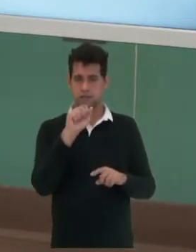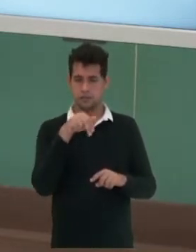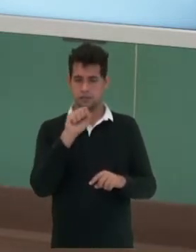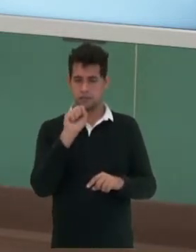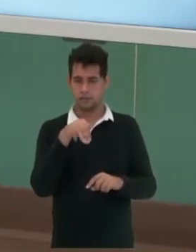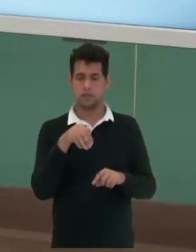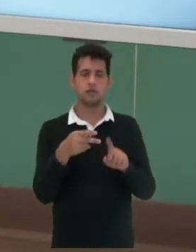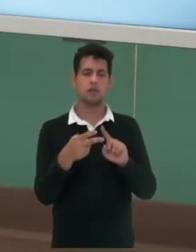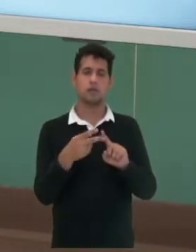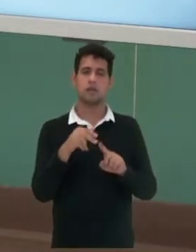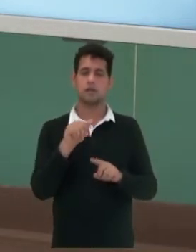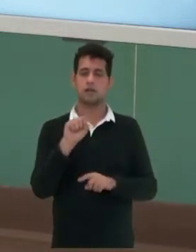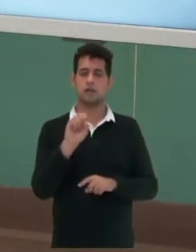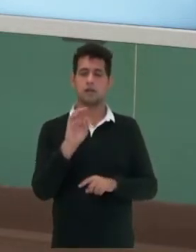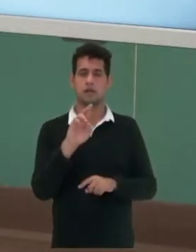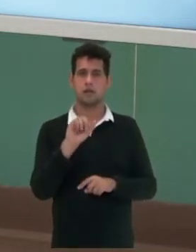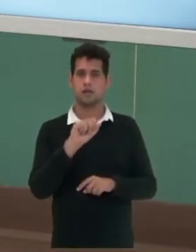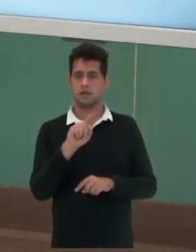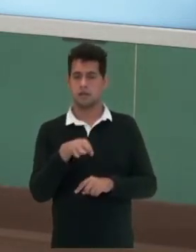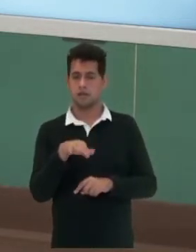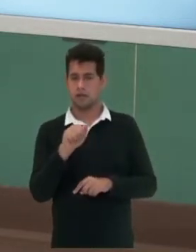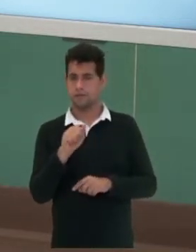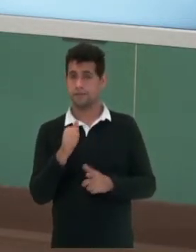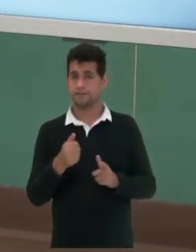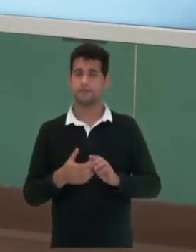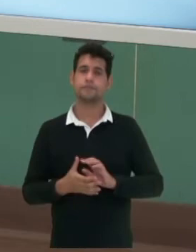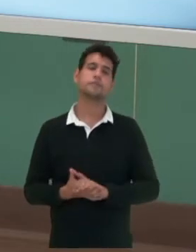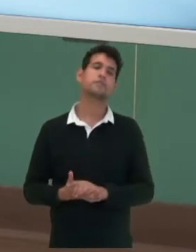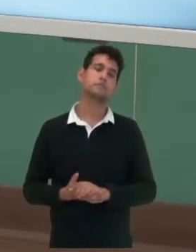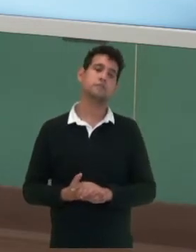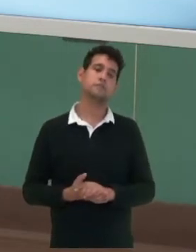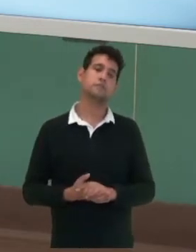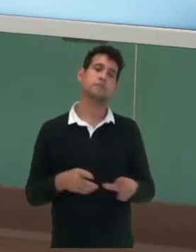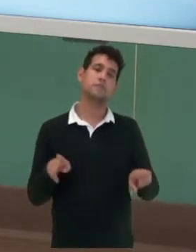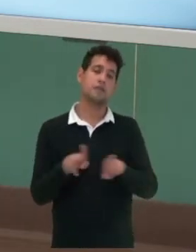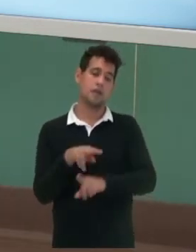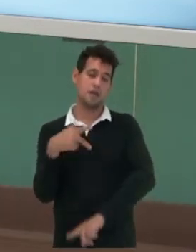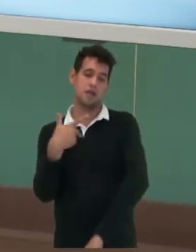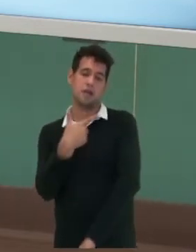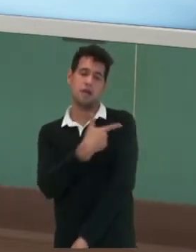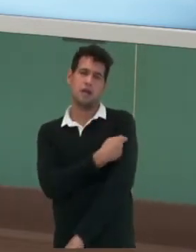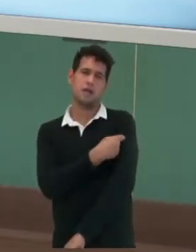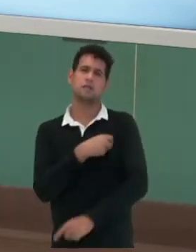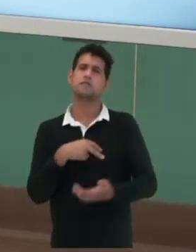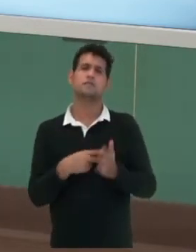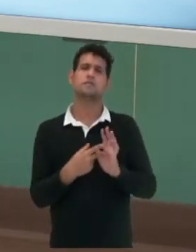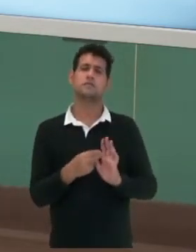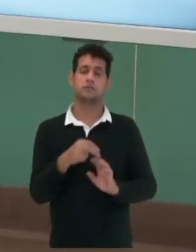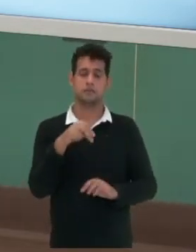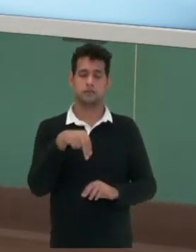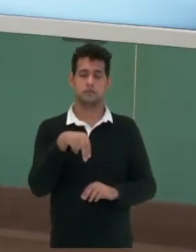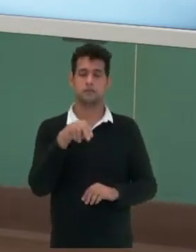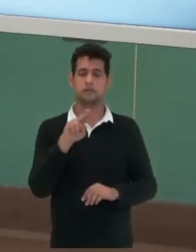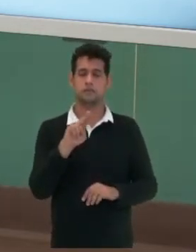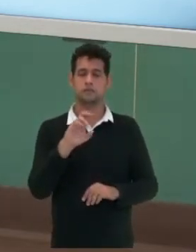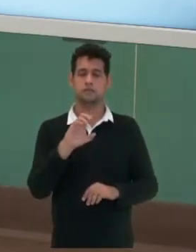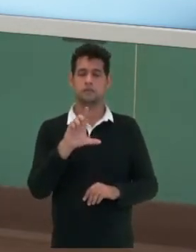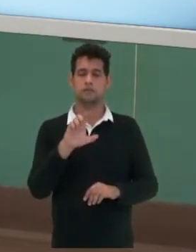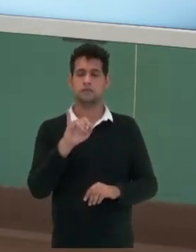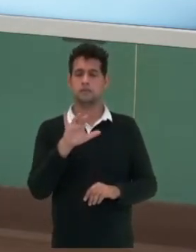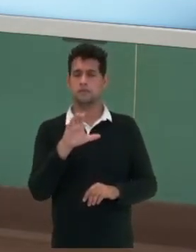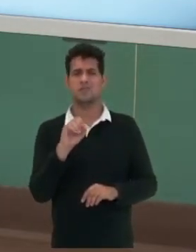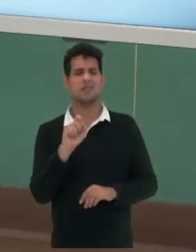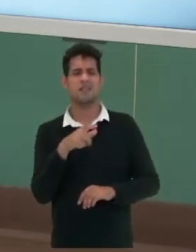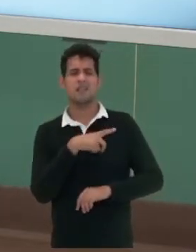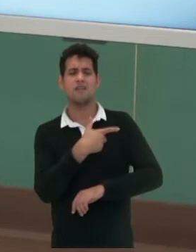única, e a AstraZeneca com dose de reforço. A vacina de ácido nucleico, ela é a mais moderna. Quem tem